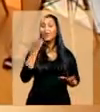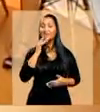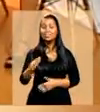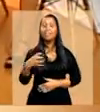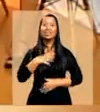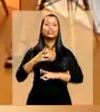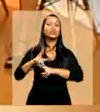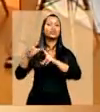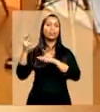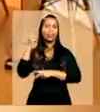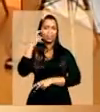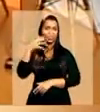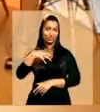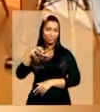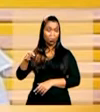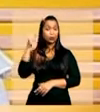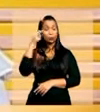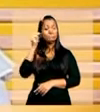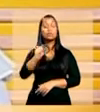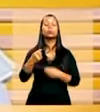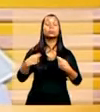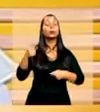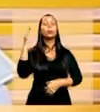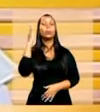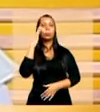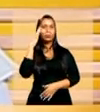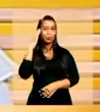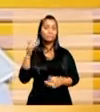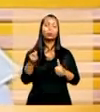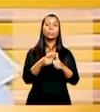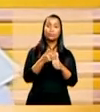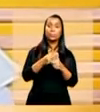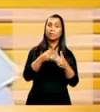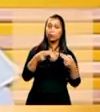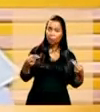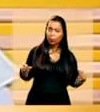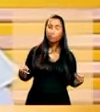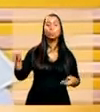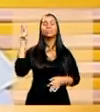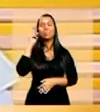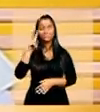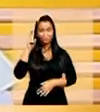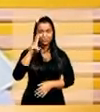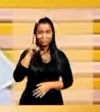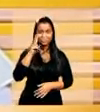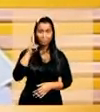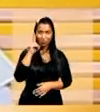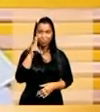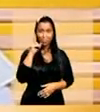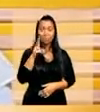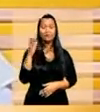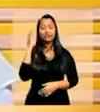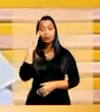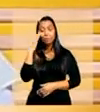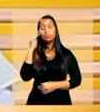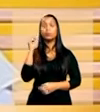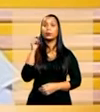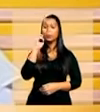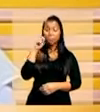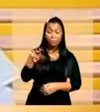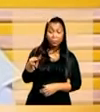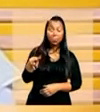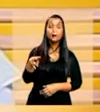Os conceitos são diferentes. São diferentes. Então, você precisa saber disso. Primeira coisa para contar a história, né? Saber